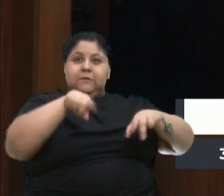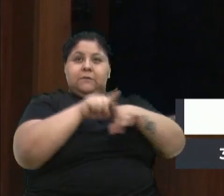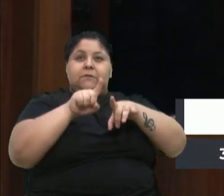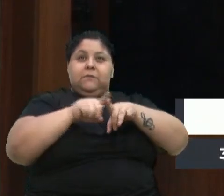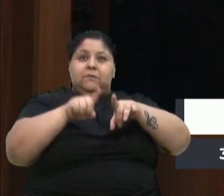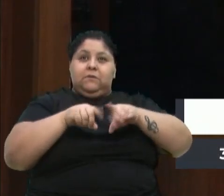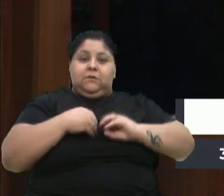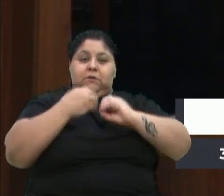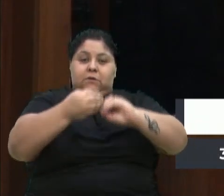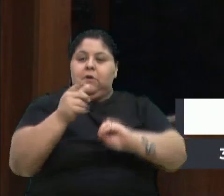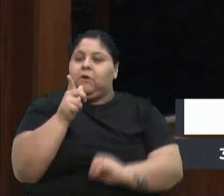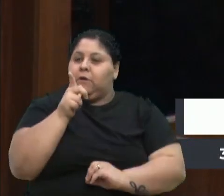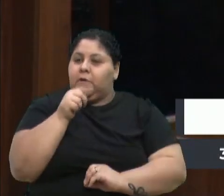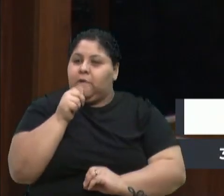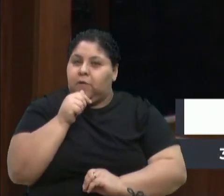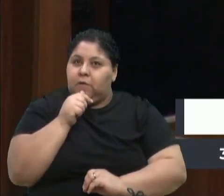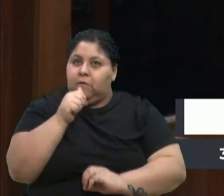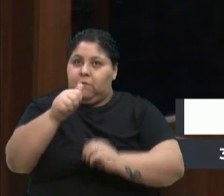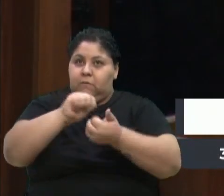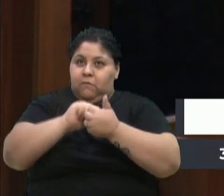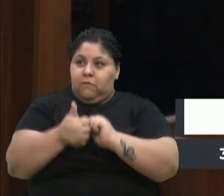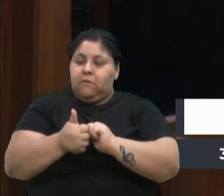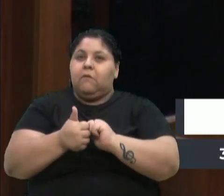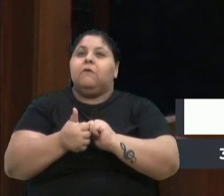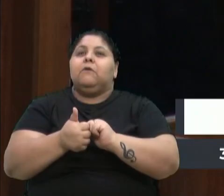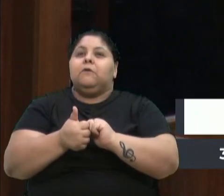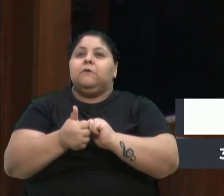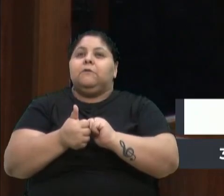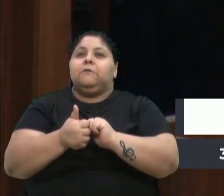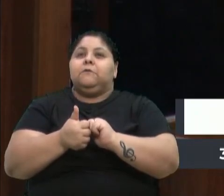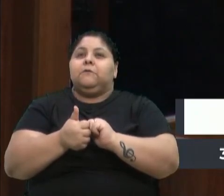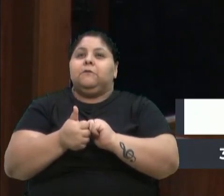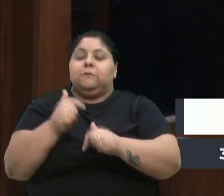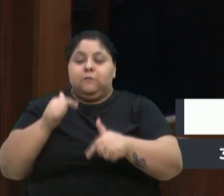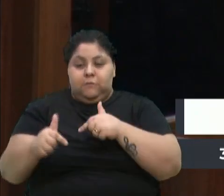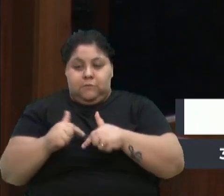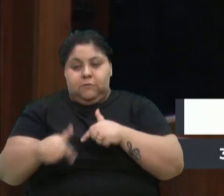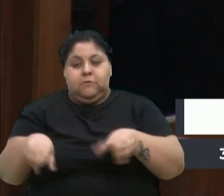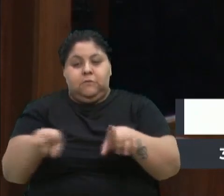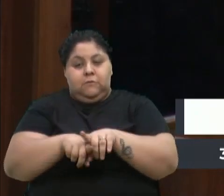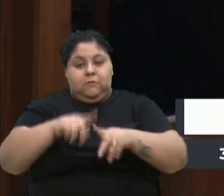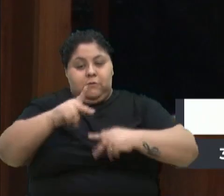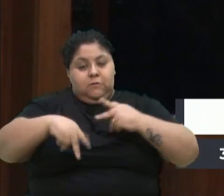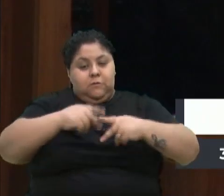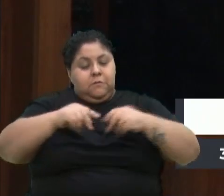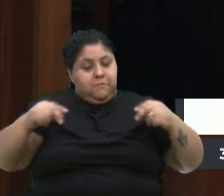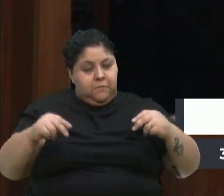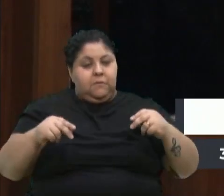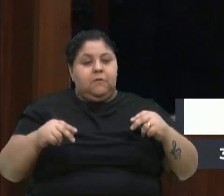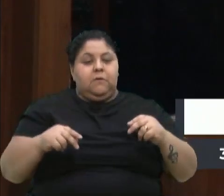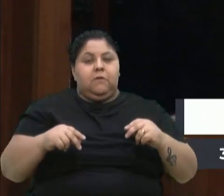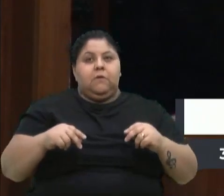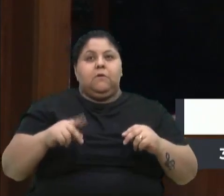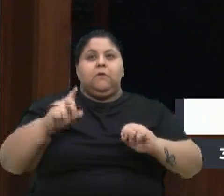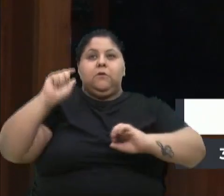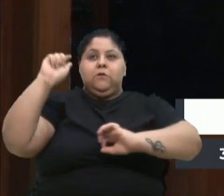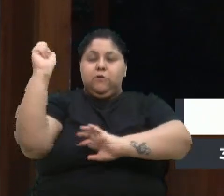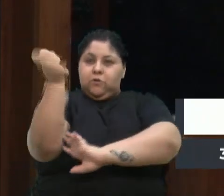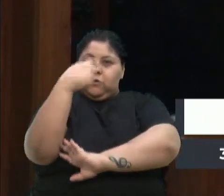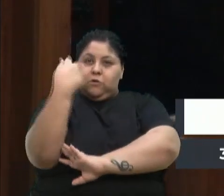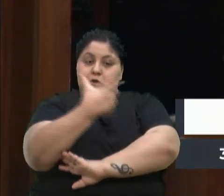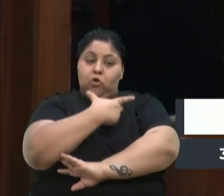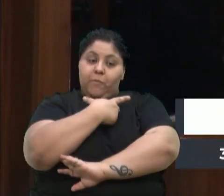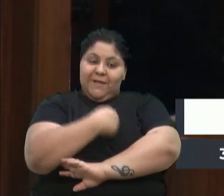colocarem seus atletas nas águas de Lagoa Santa, e que presentearam o Rio Grande do Sul também com medalhas na disputa do